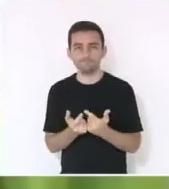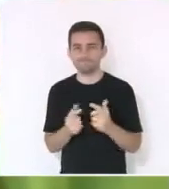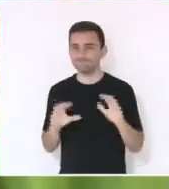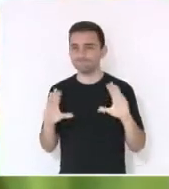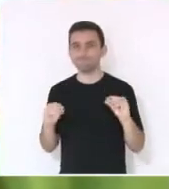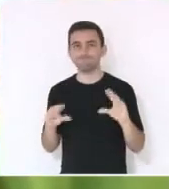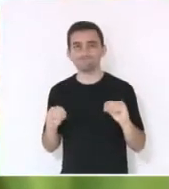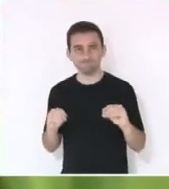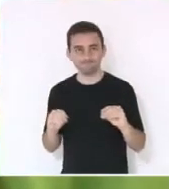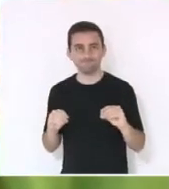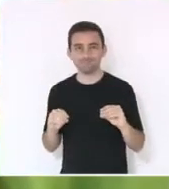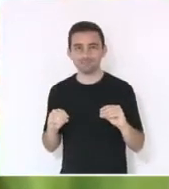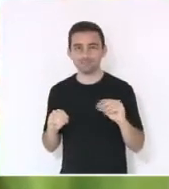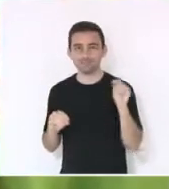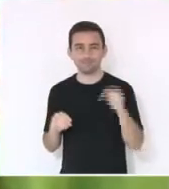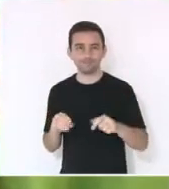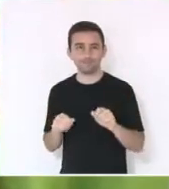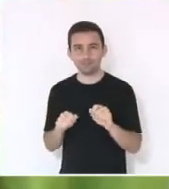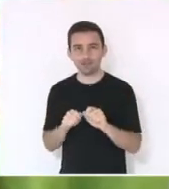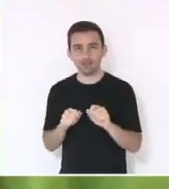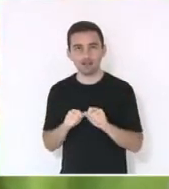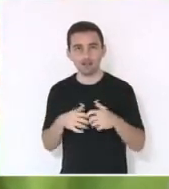foi feita uma homenagem